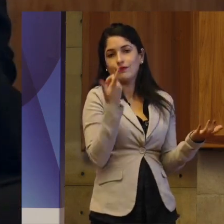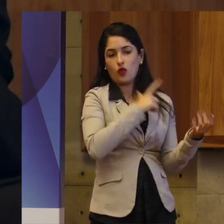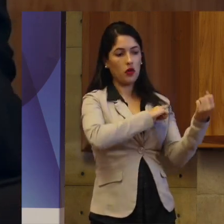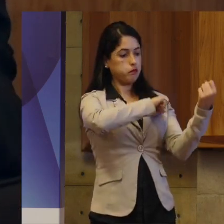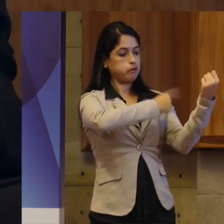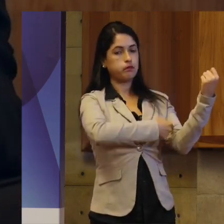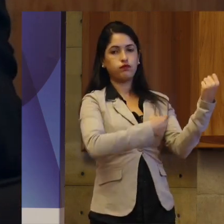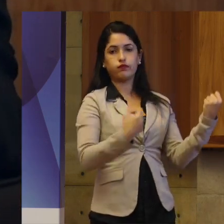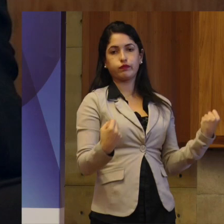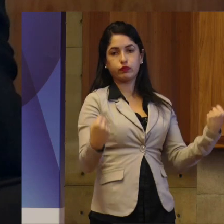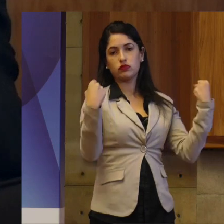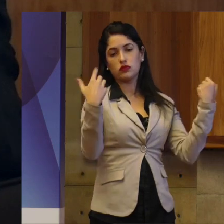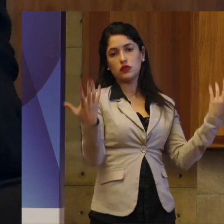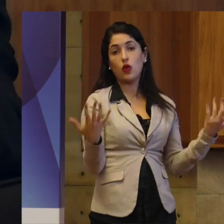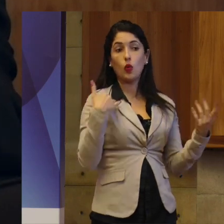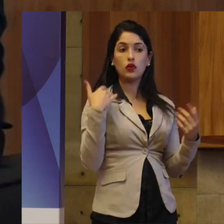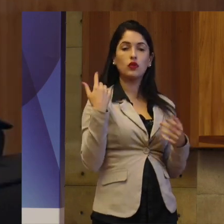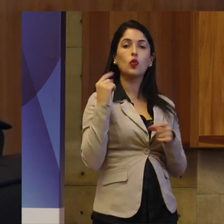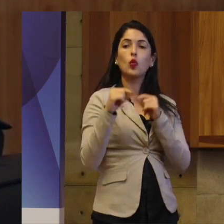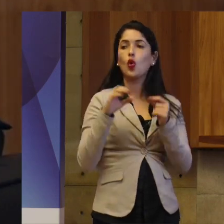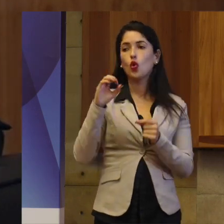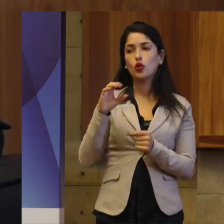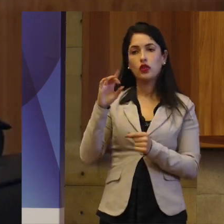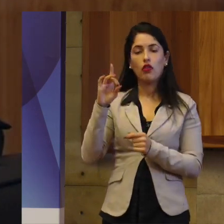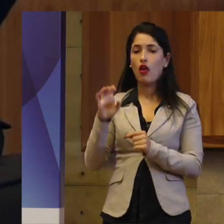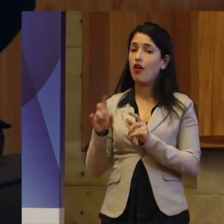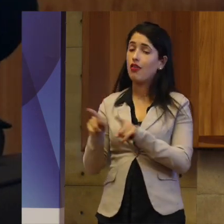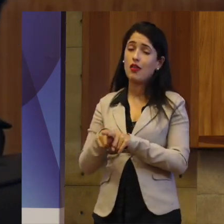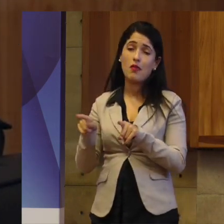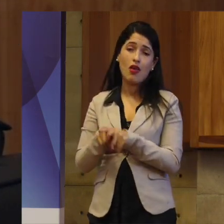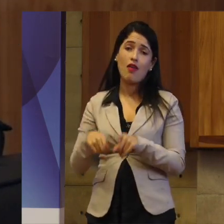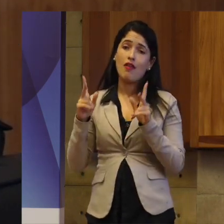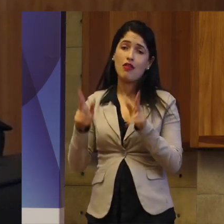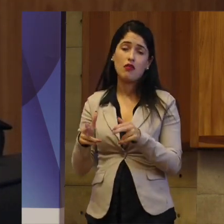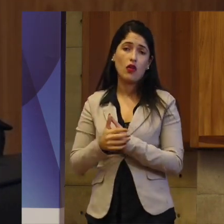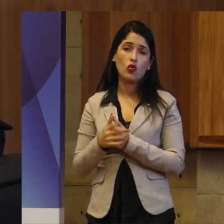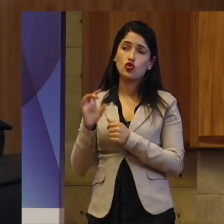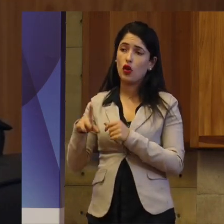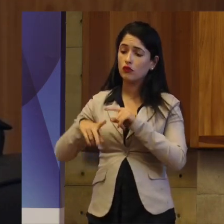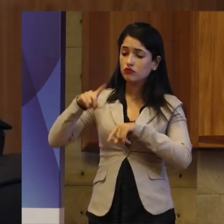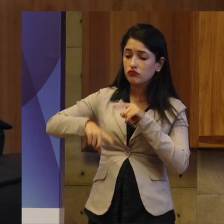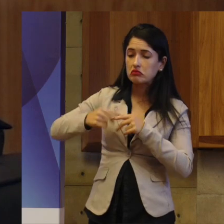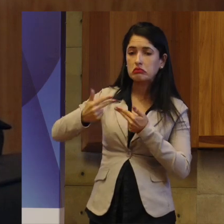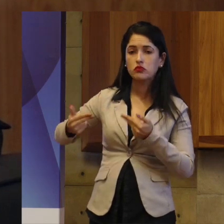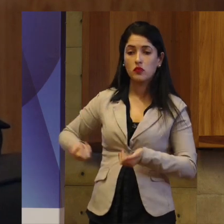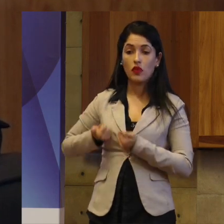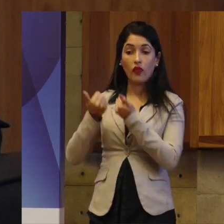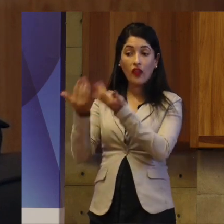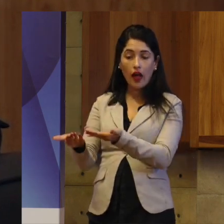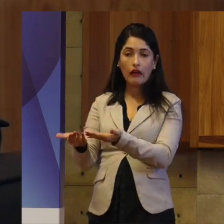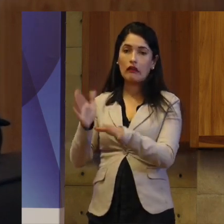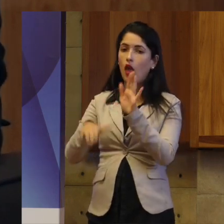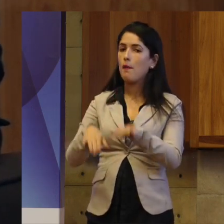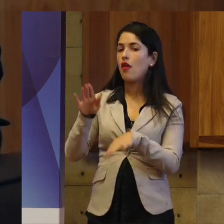o esforço que eu fizer. A OCDE está só oferecendo os instrumentos ali, e um horário, e uma motivação, e um compromisso.